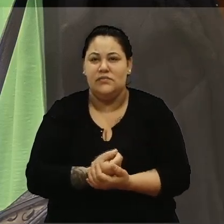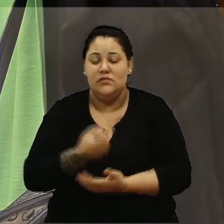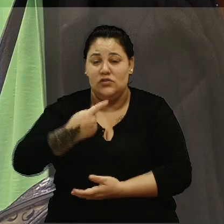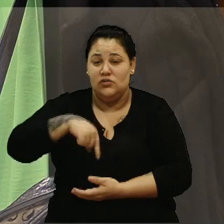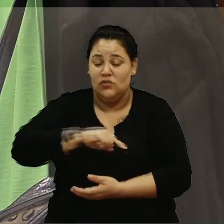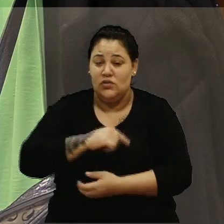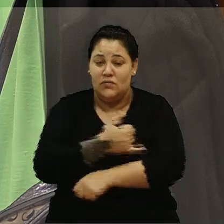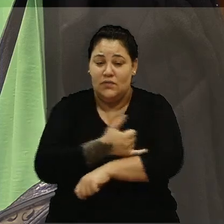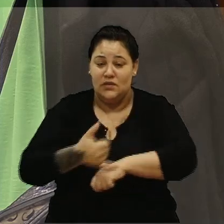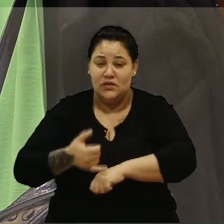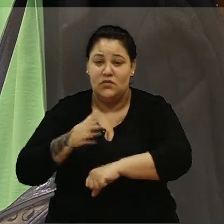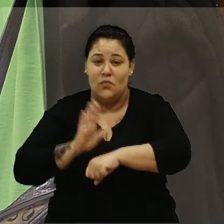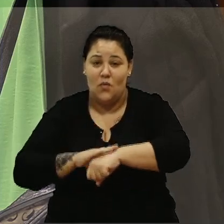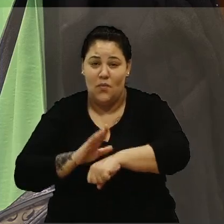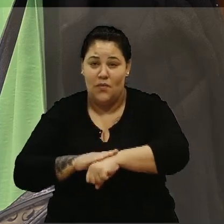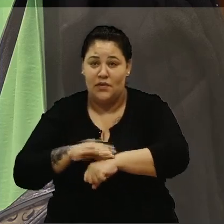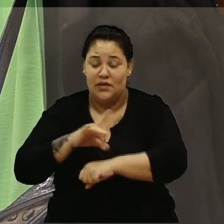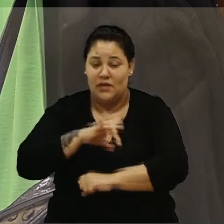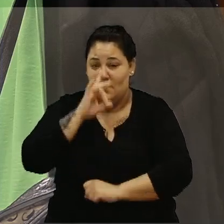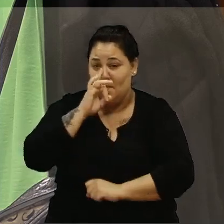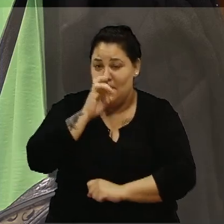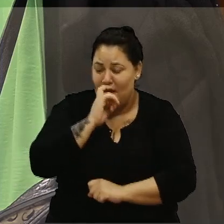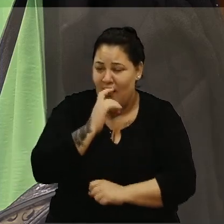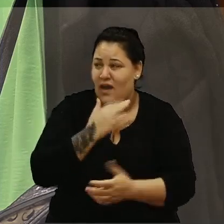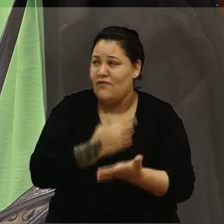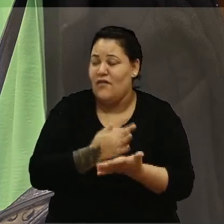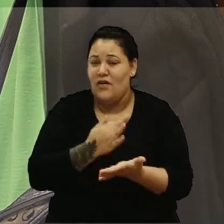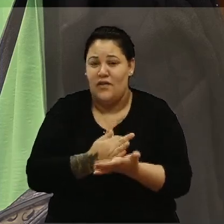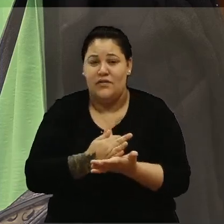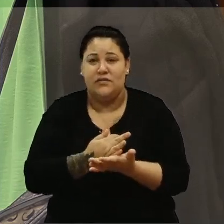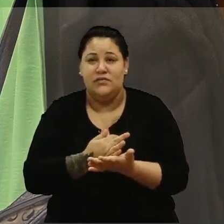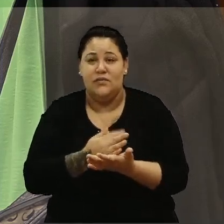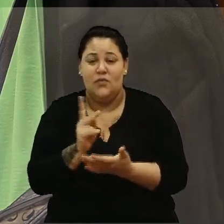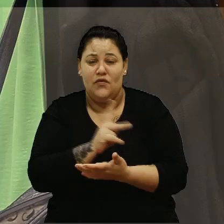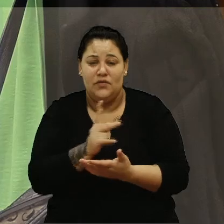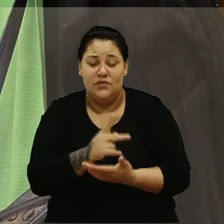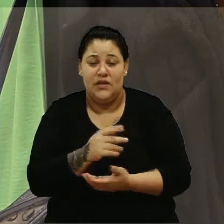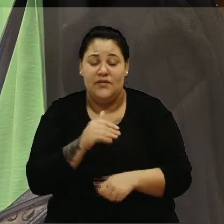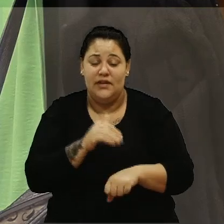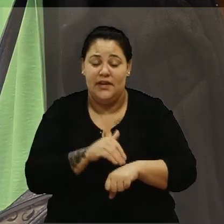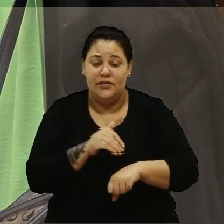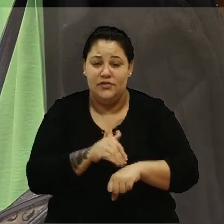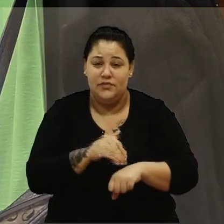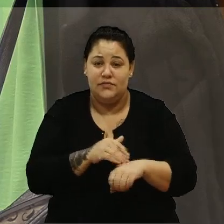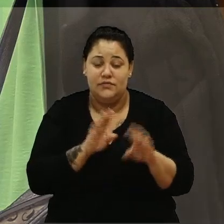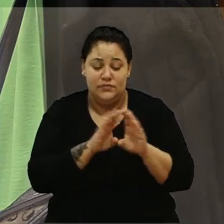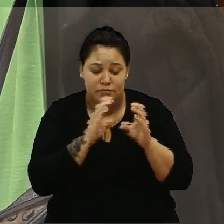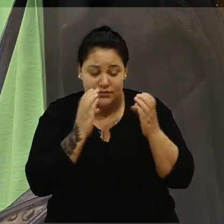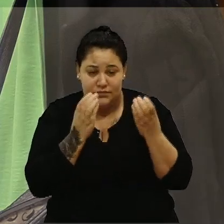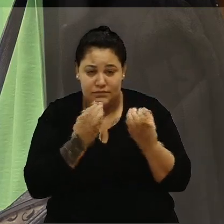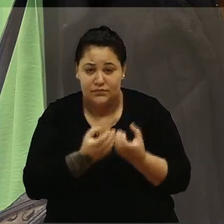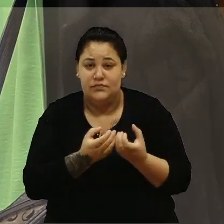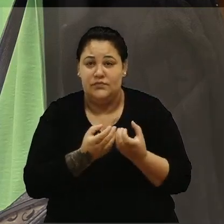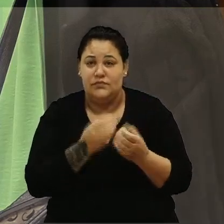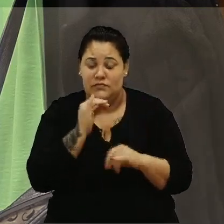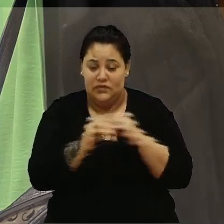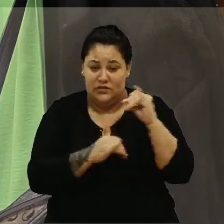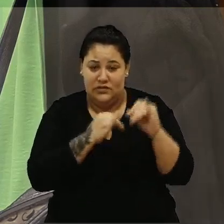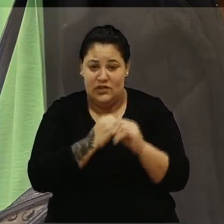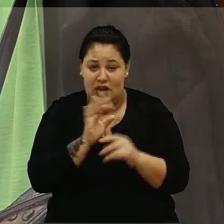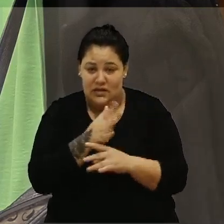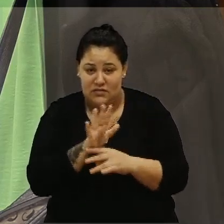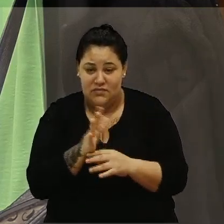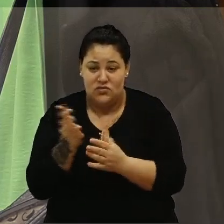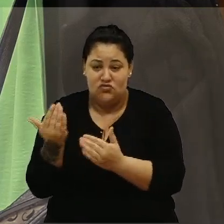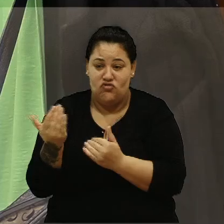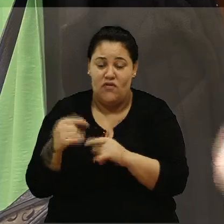um momento onde a gente tem pais ausentes, professores sobrecarregados, as comunidades virtuais, que muitas vezes os